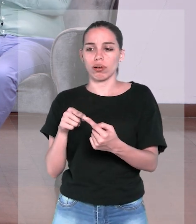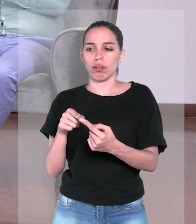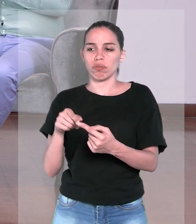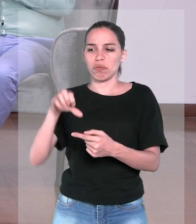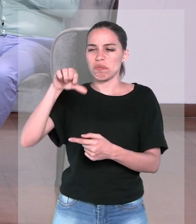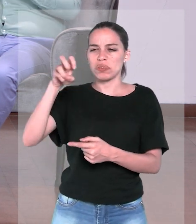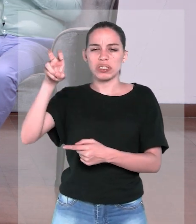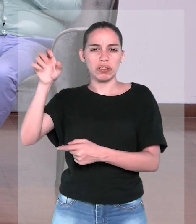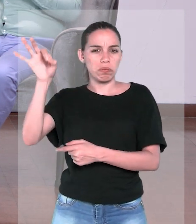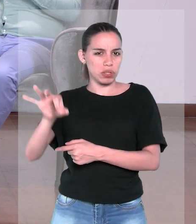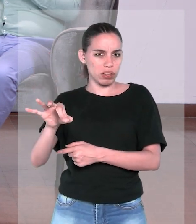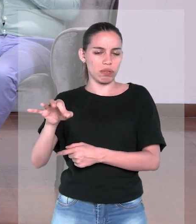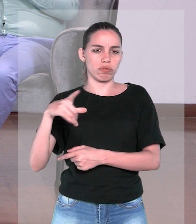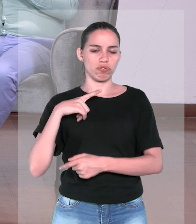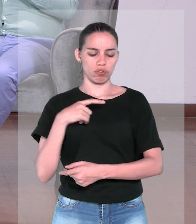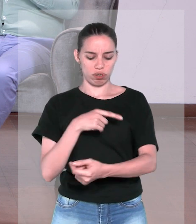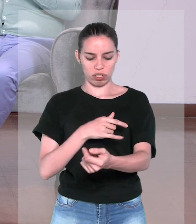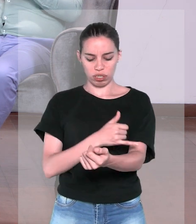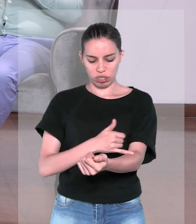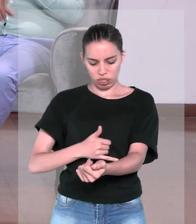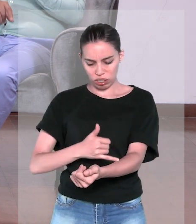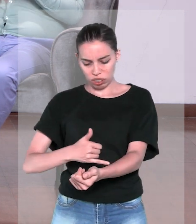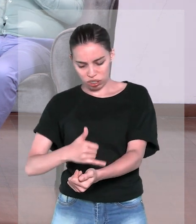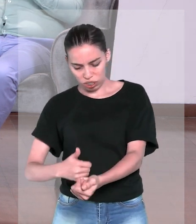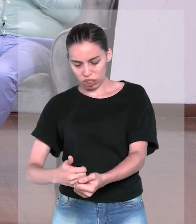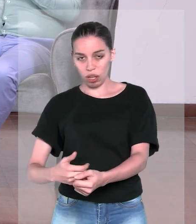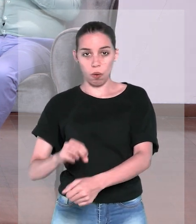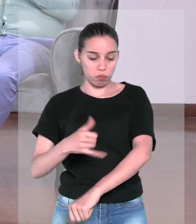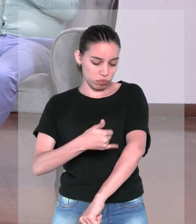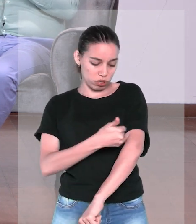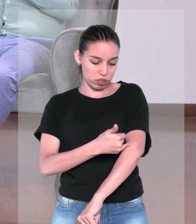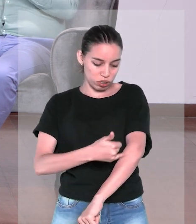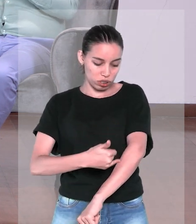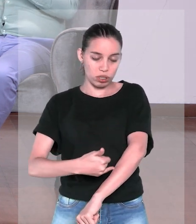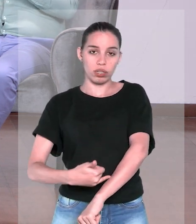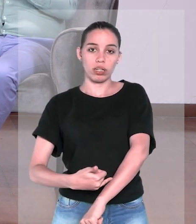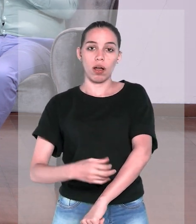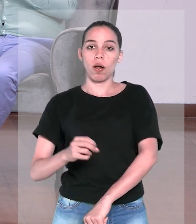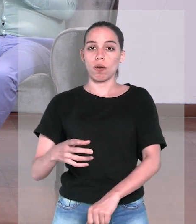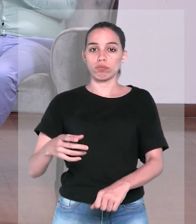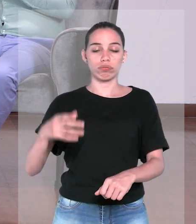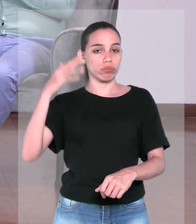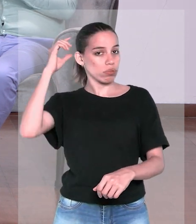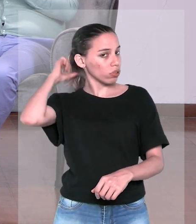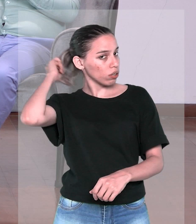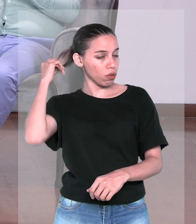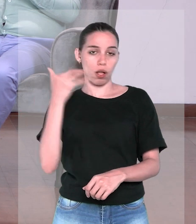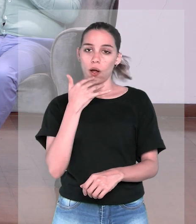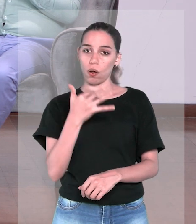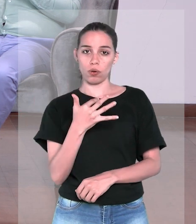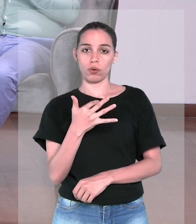ilustrações no meu livro, por exemplo, no Geração do Quarto, você encontraria quase 95% dos meus